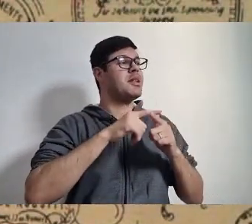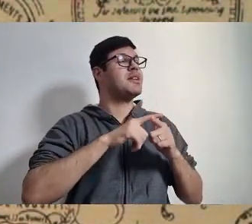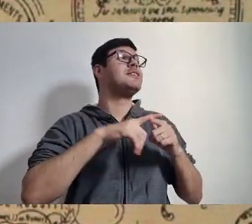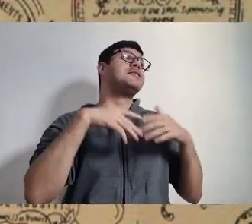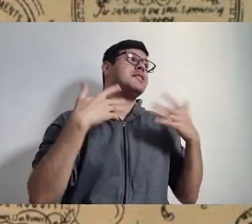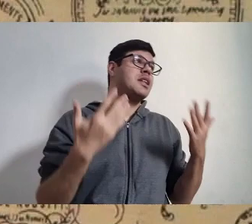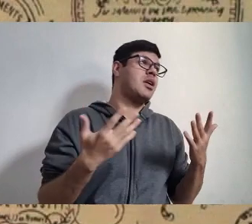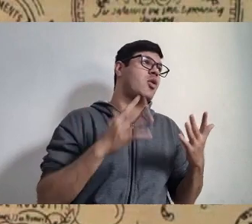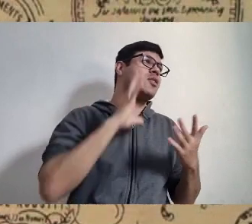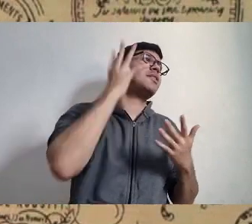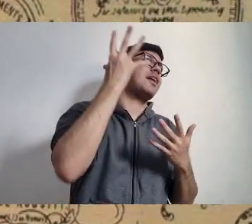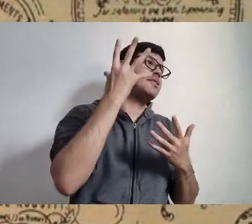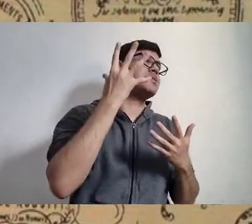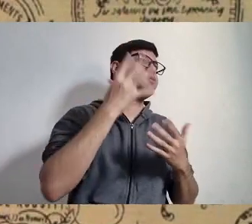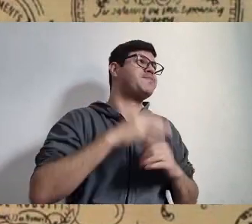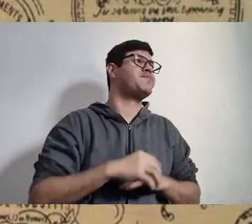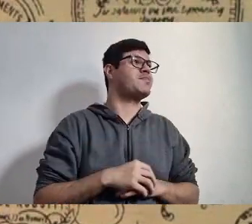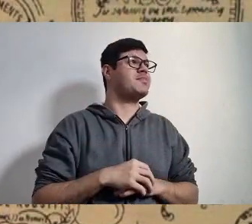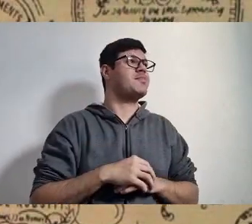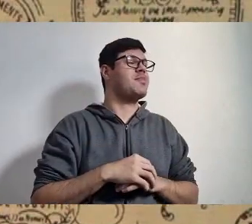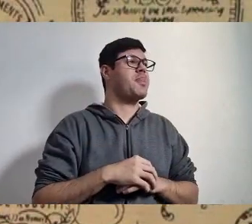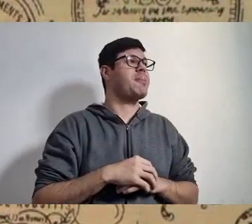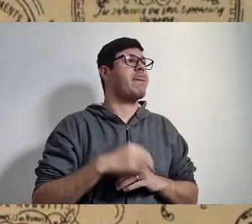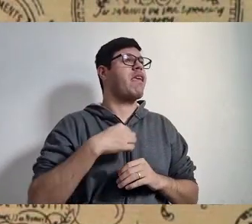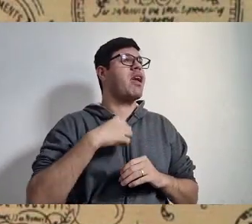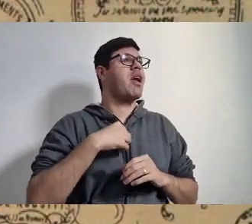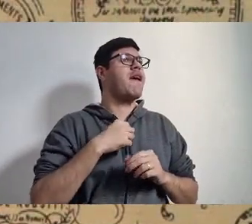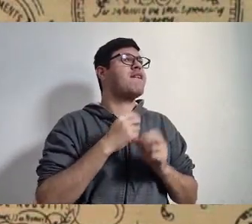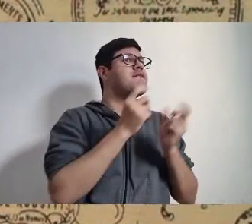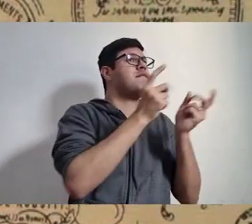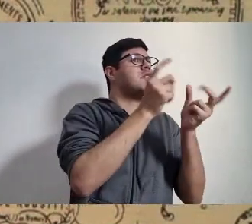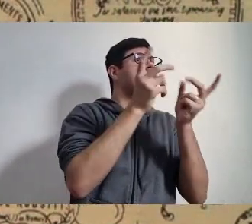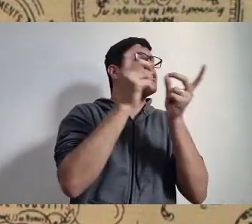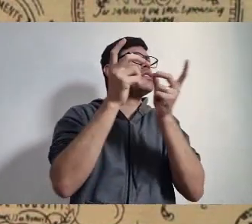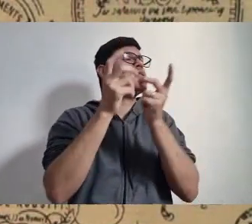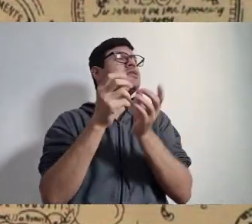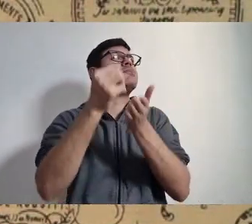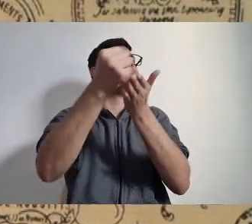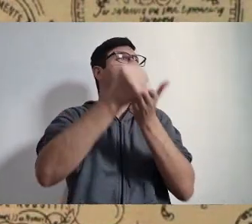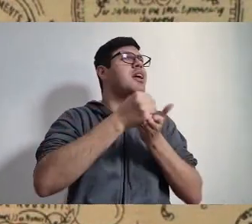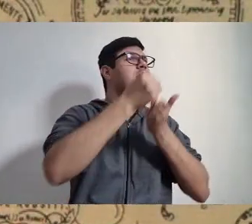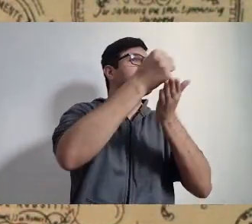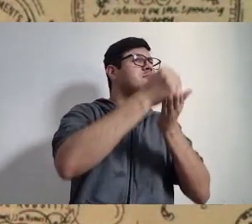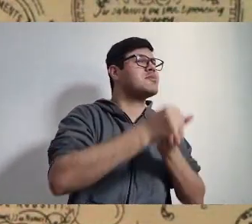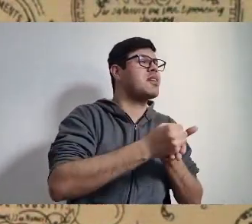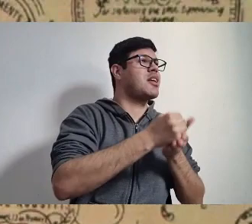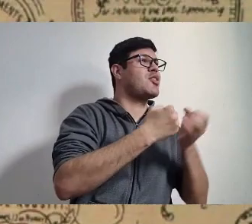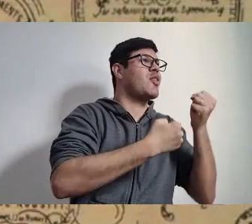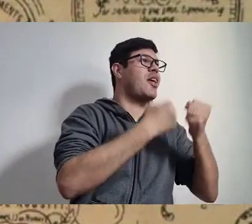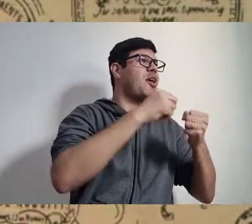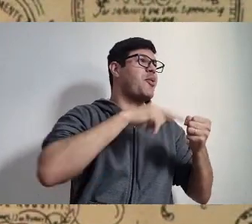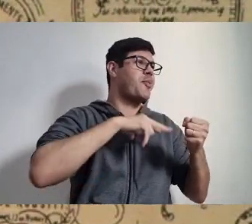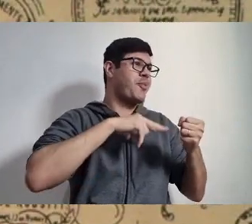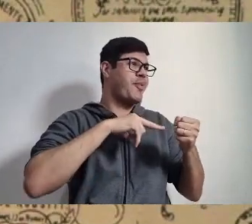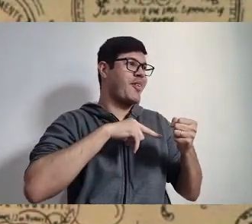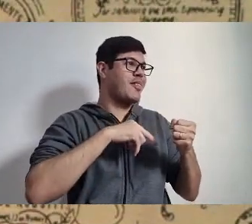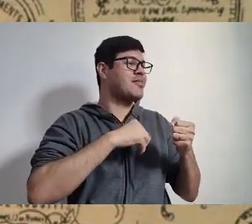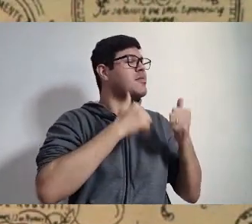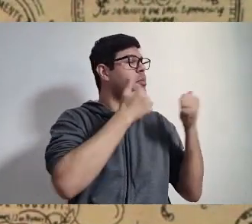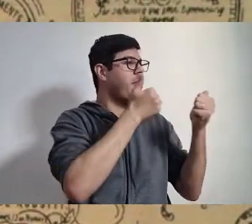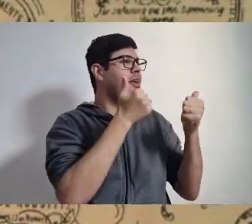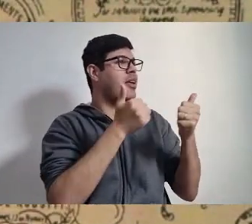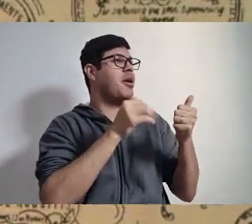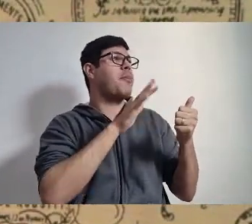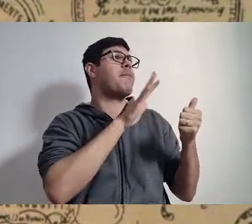lá no revendedor e falar, olha, eu quero assim e tal, e coloca no seu veículo e vai ficar legal. Agora, se você pega uma